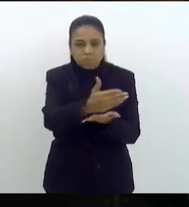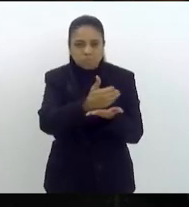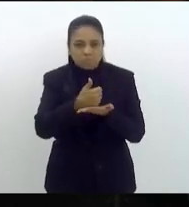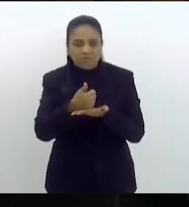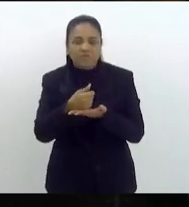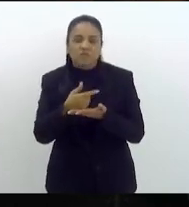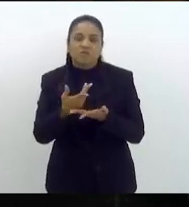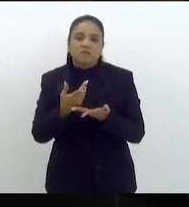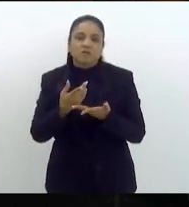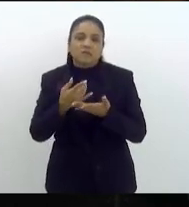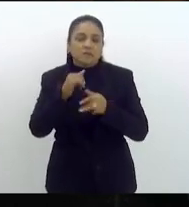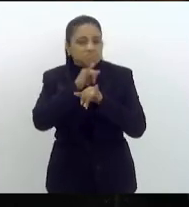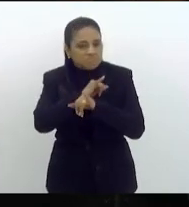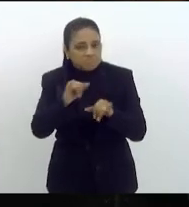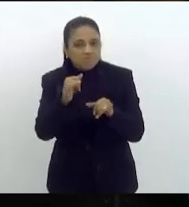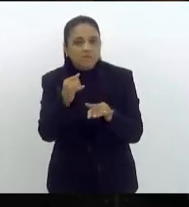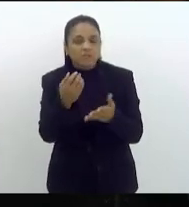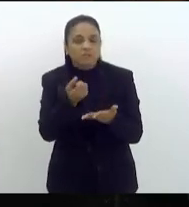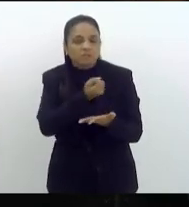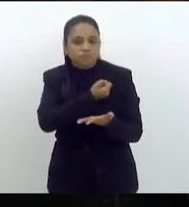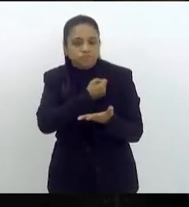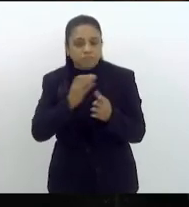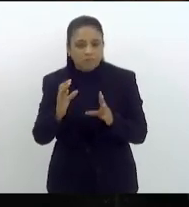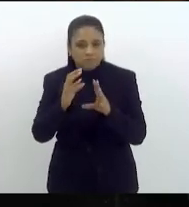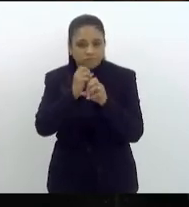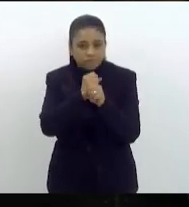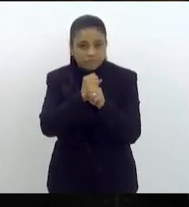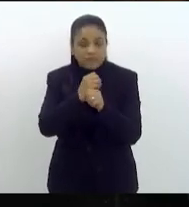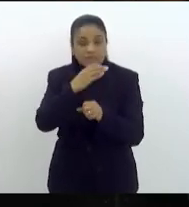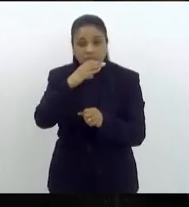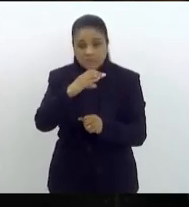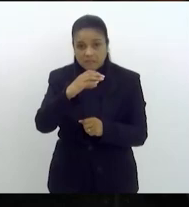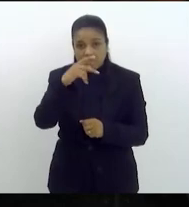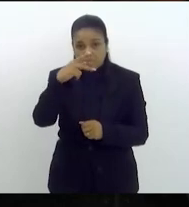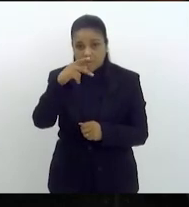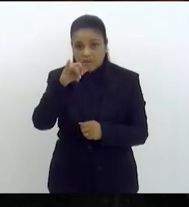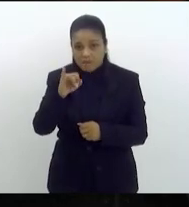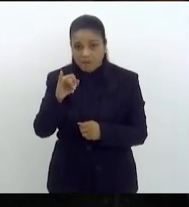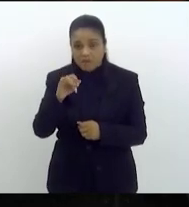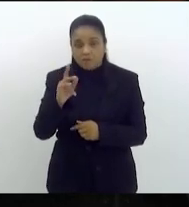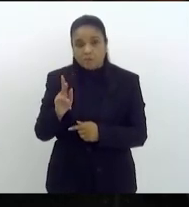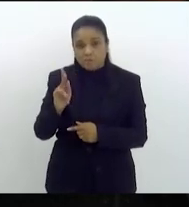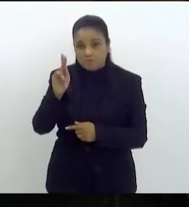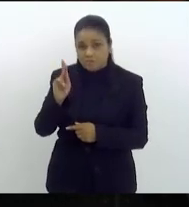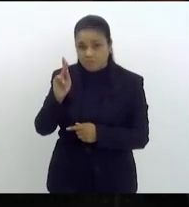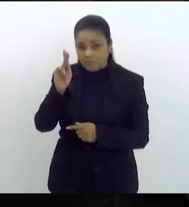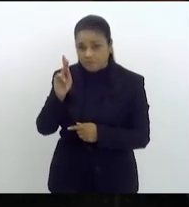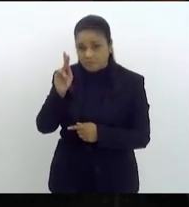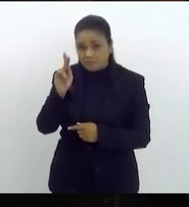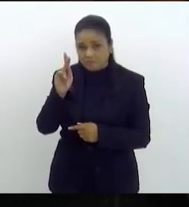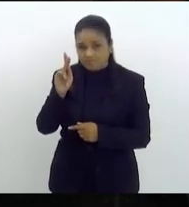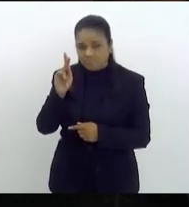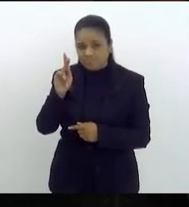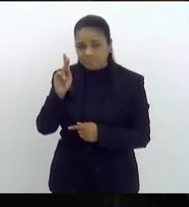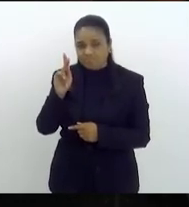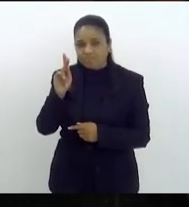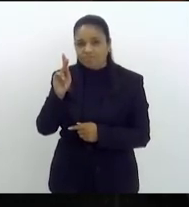Yuri na CPI do petróleo nós levantamos